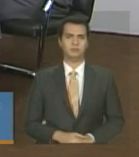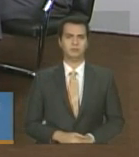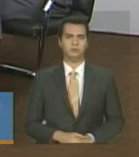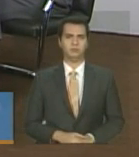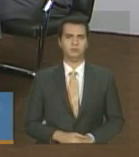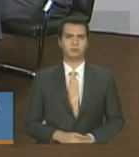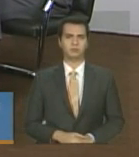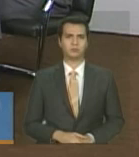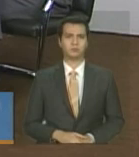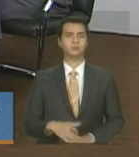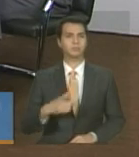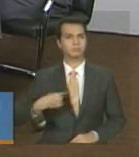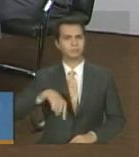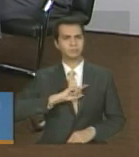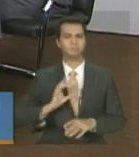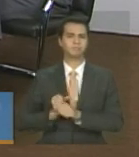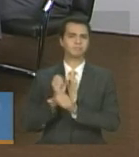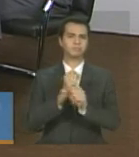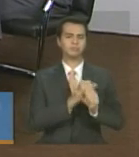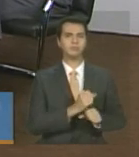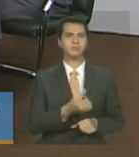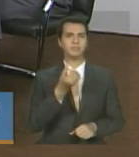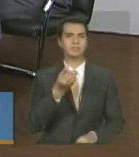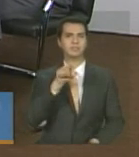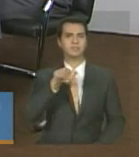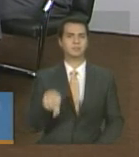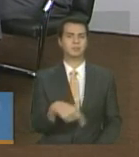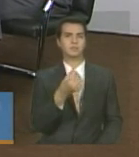A gente mapeou 6.801 CRAS,